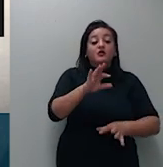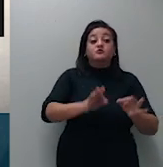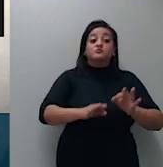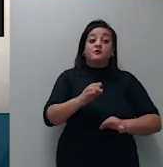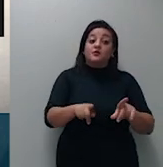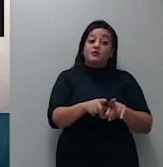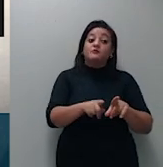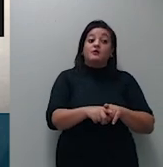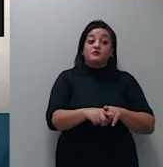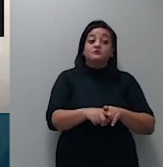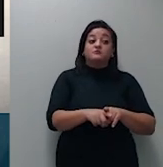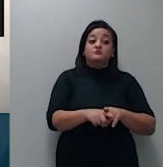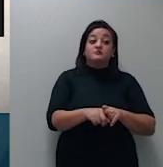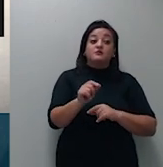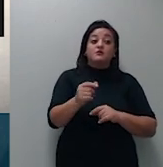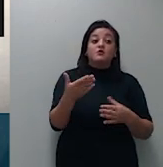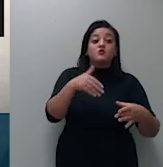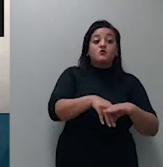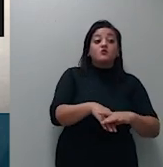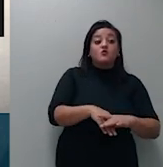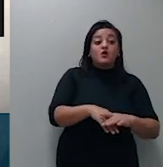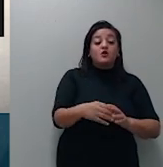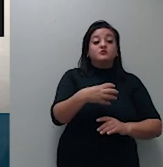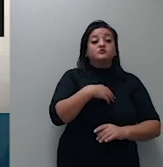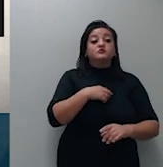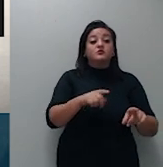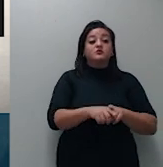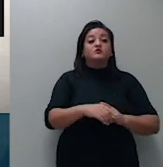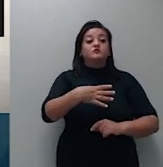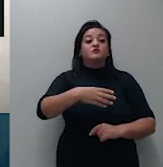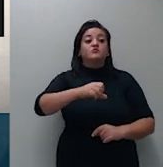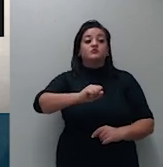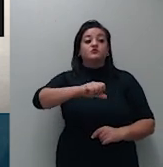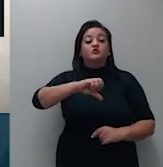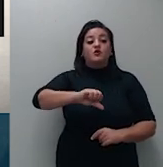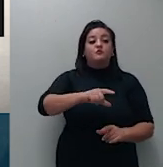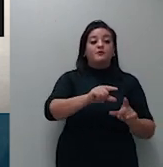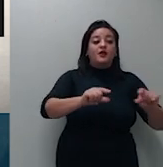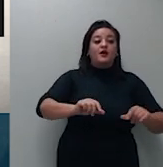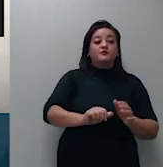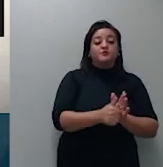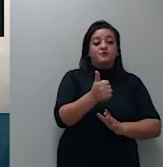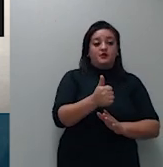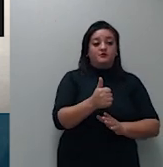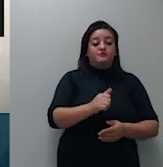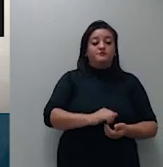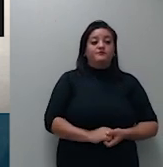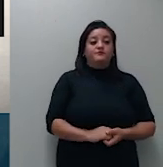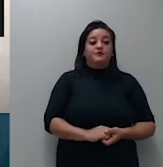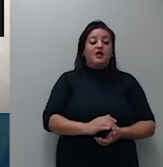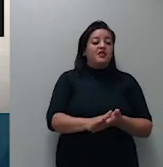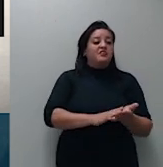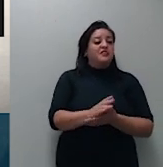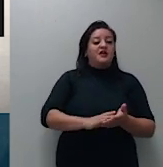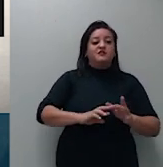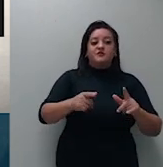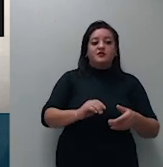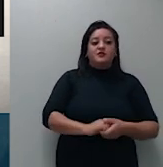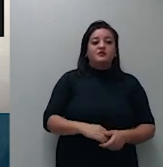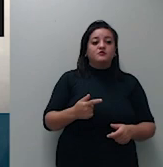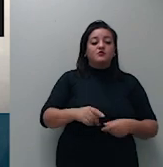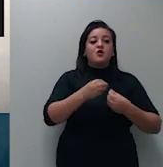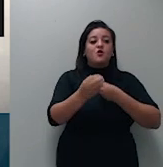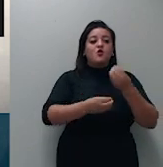pronunciado jogador aí incluídas as condutas do 489 parágrafo 1º nada obstante